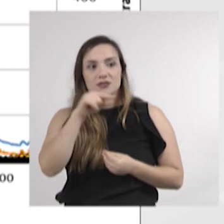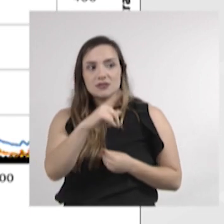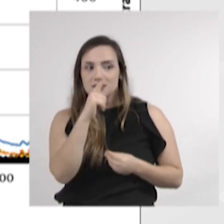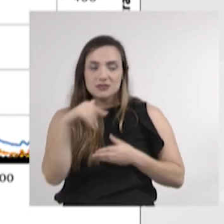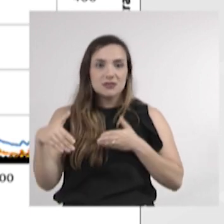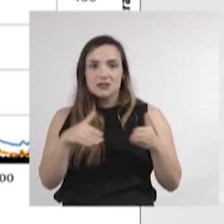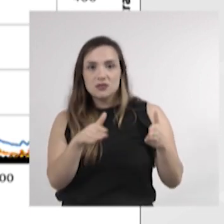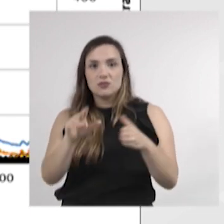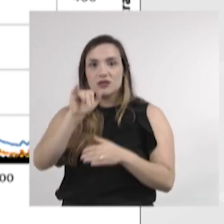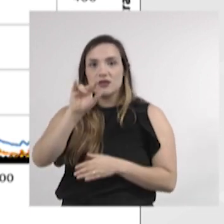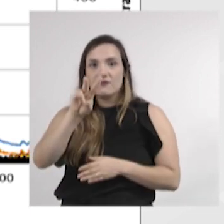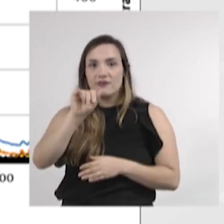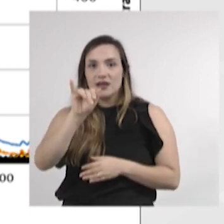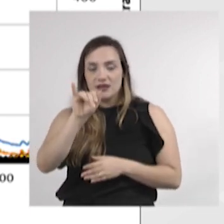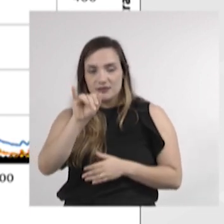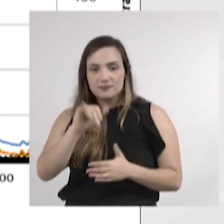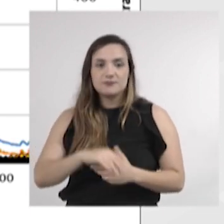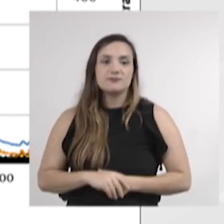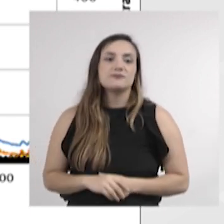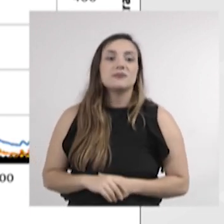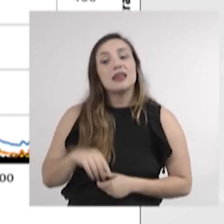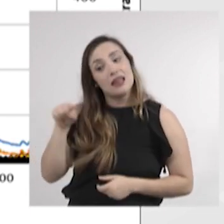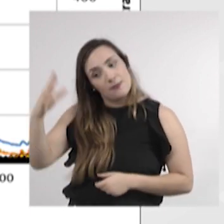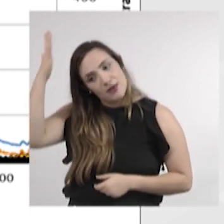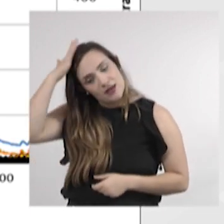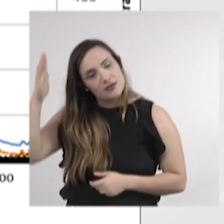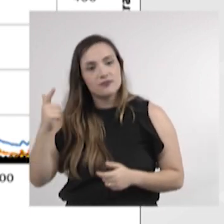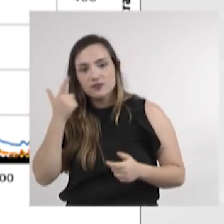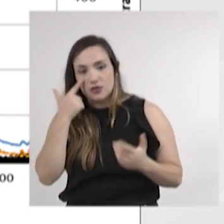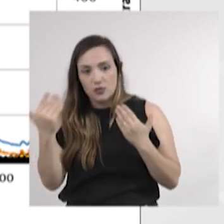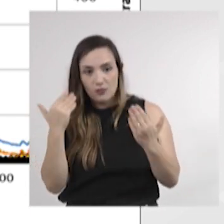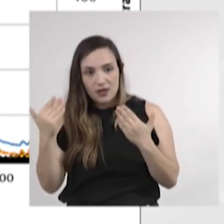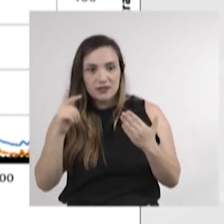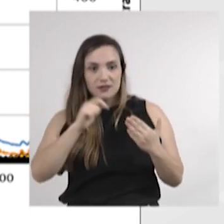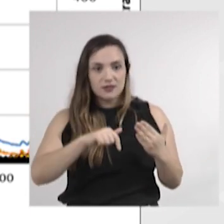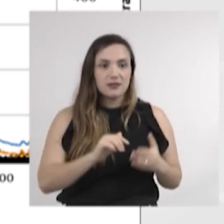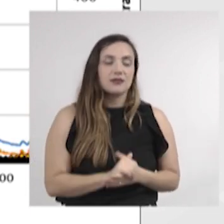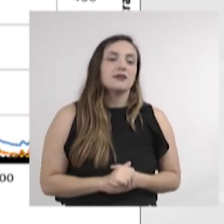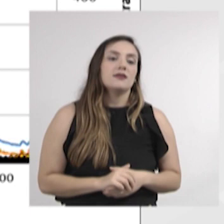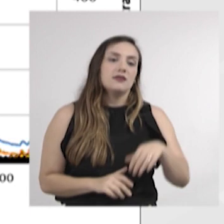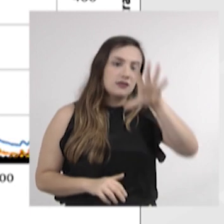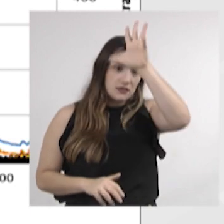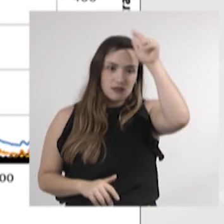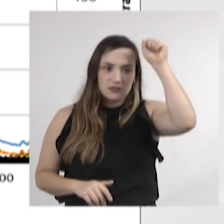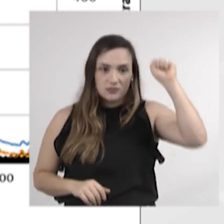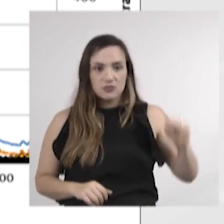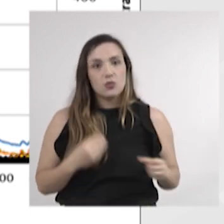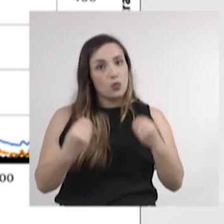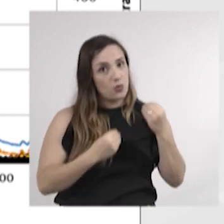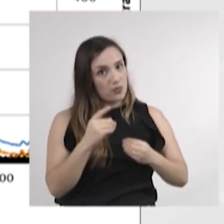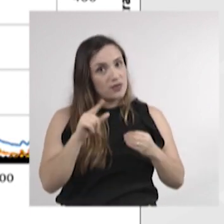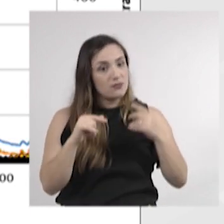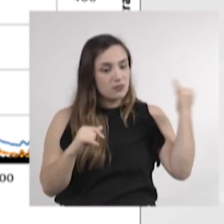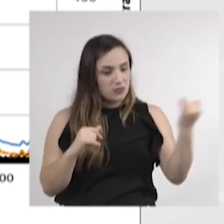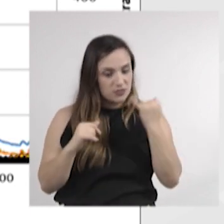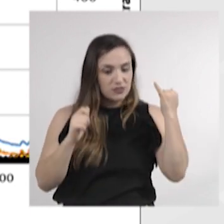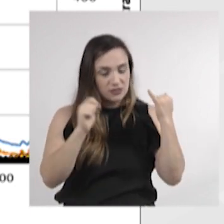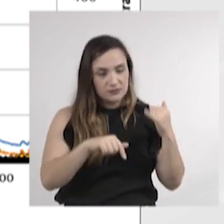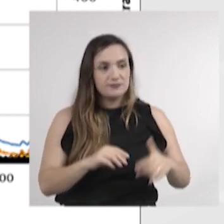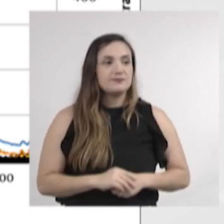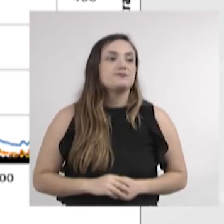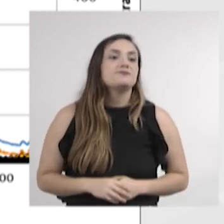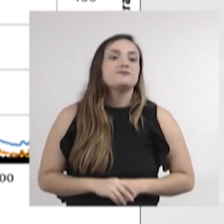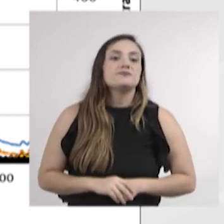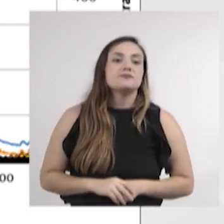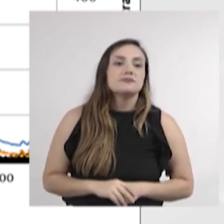a Itaipu. Então, eu peguei isso lá no lado do Paraná. Daqui a pouco eu faço um paralelo com o lado de vocês aqui, a relevância dele lá e dos rios de vocês